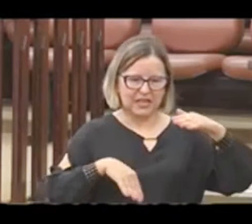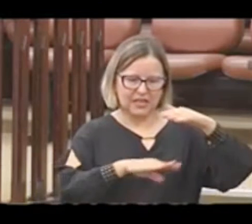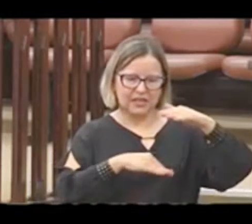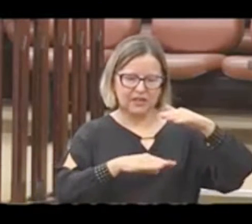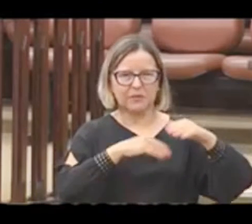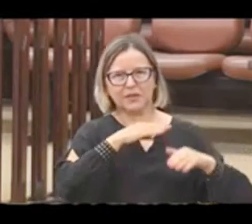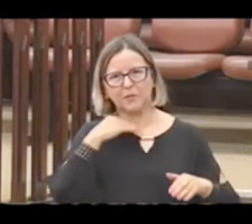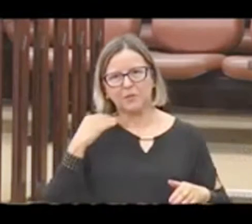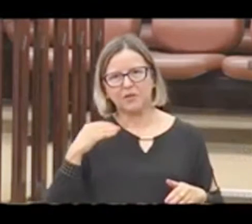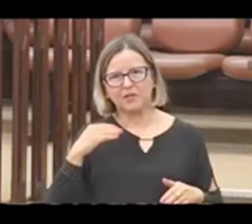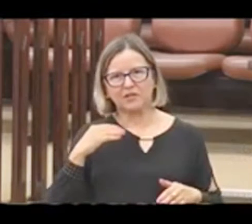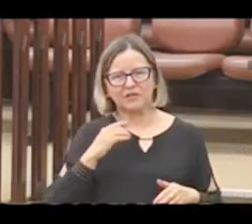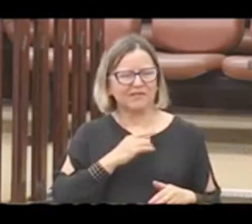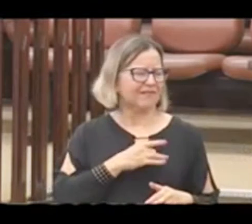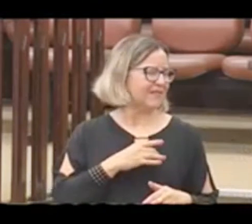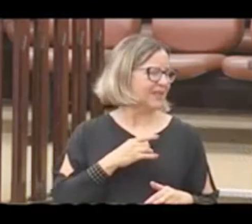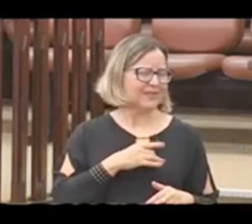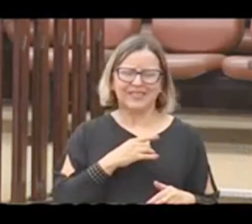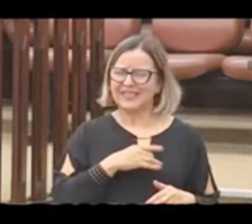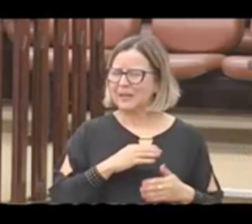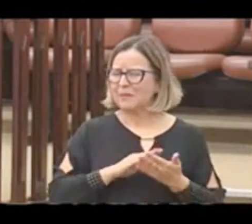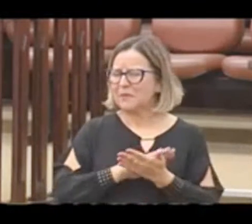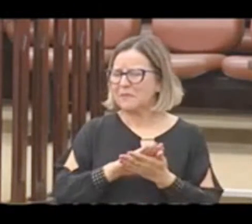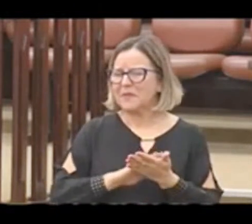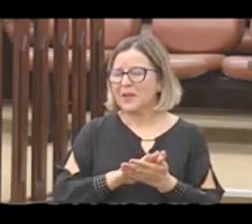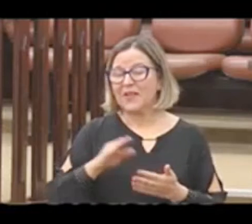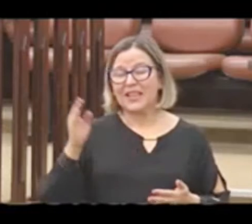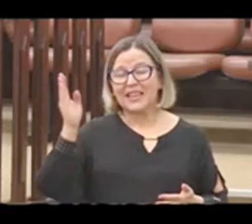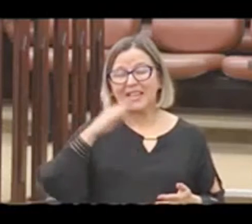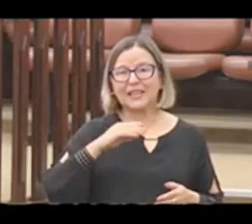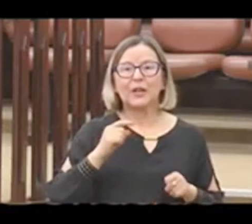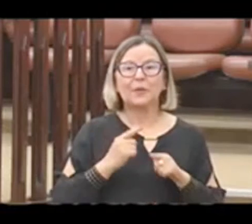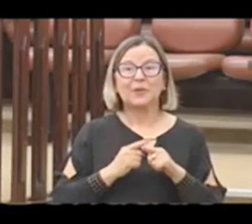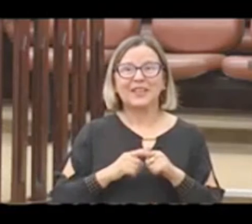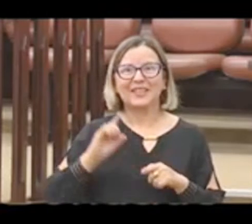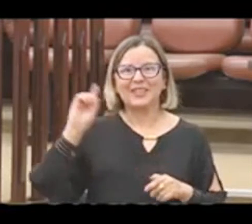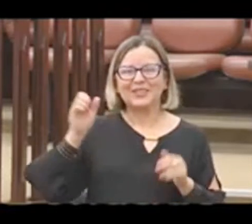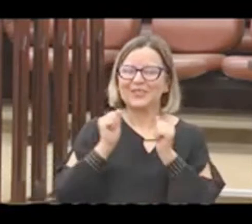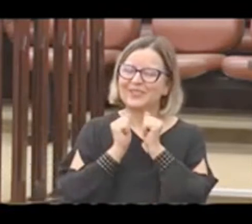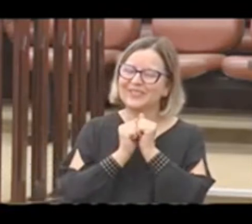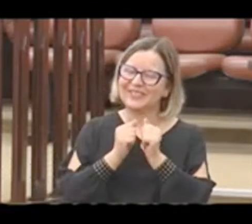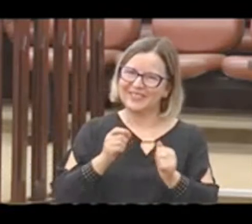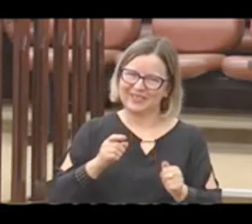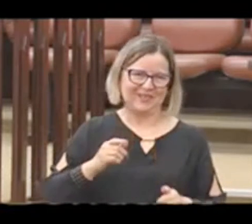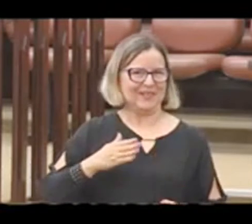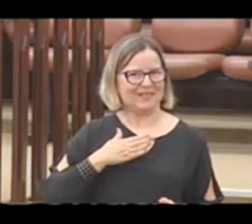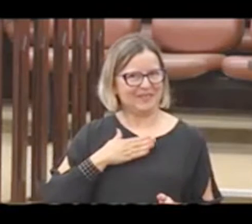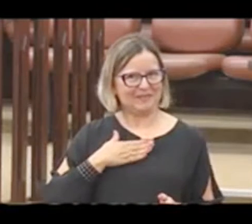porque tu estás comigo, o teu bordão e o teu cajado me consolam.